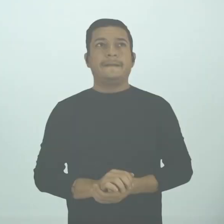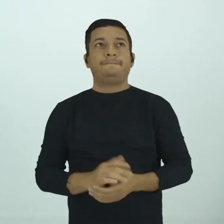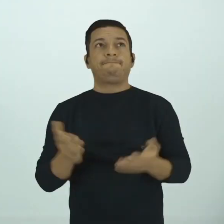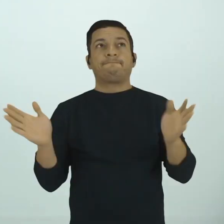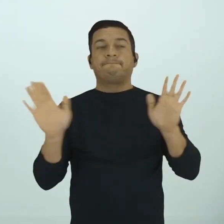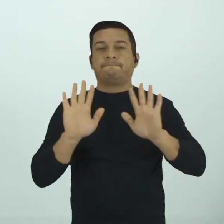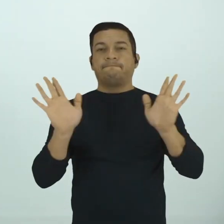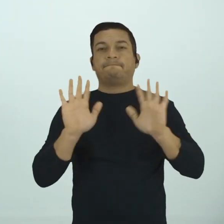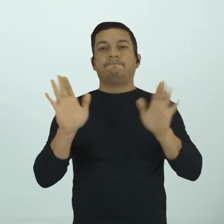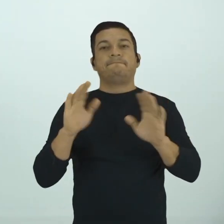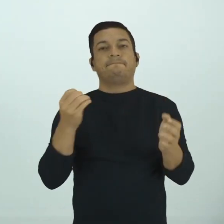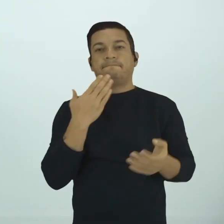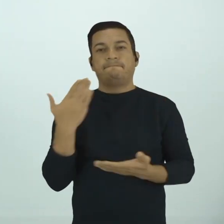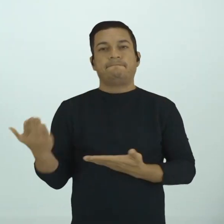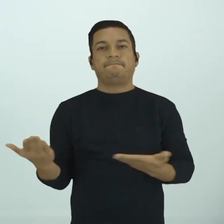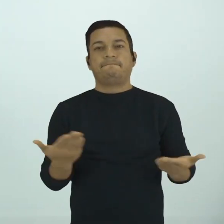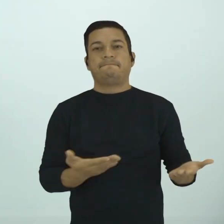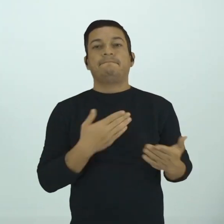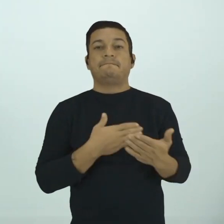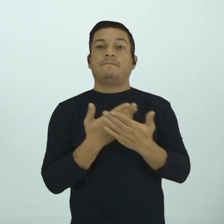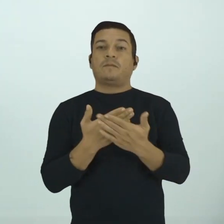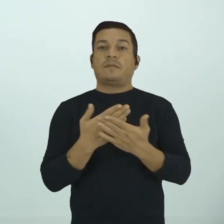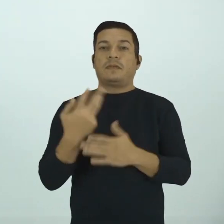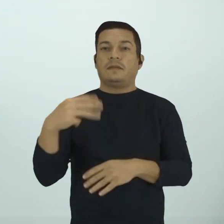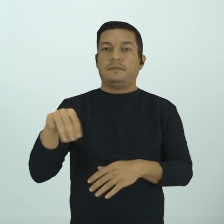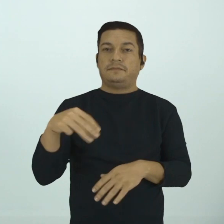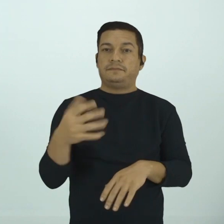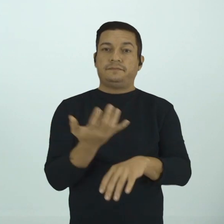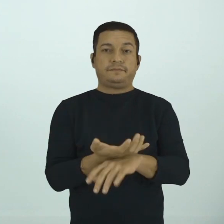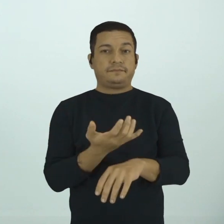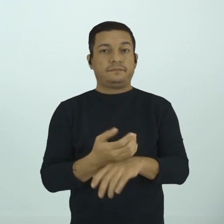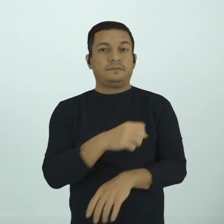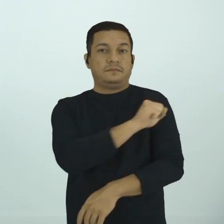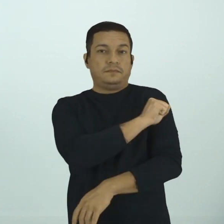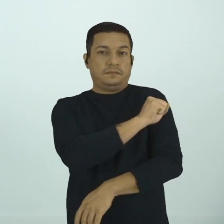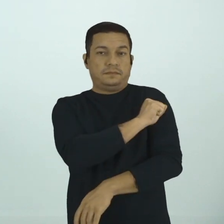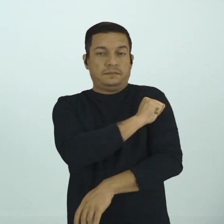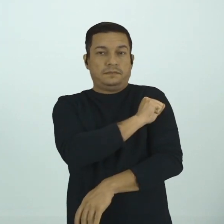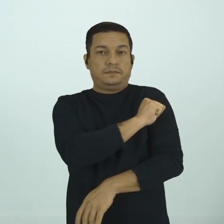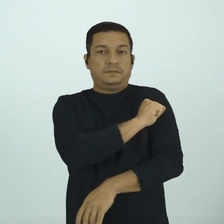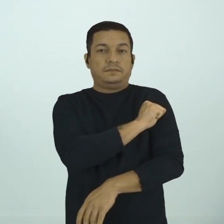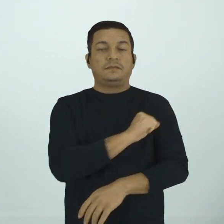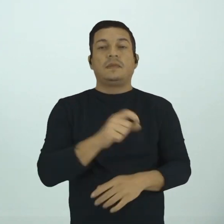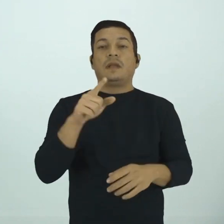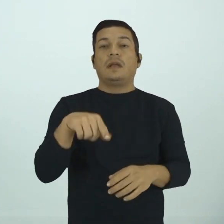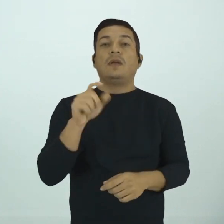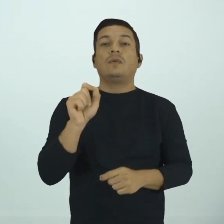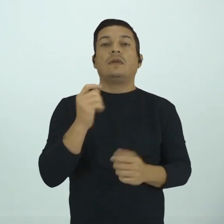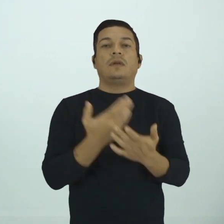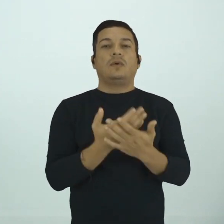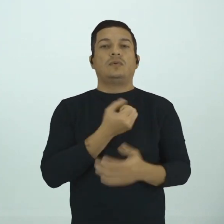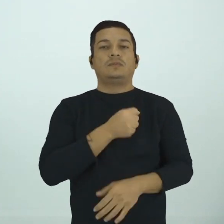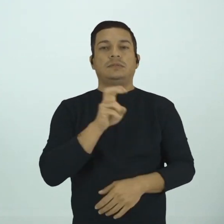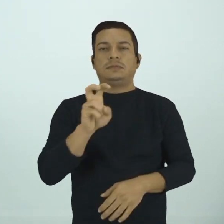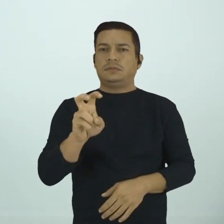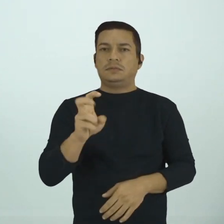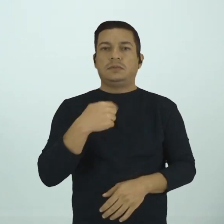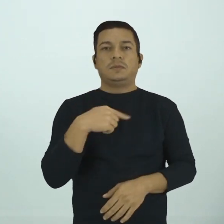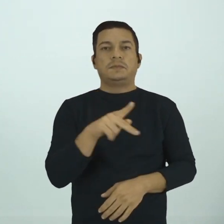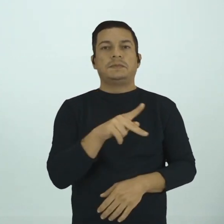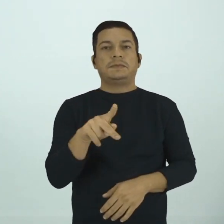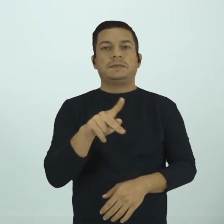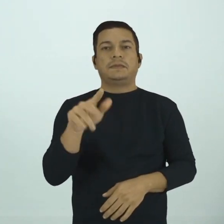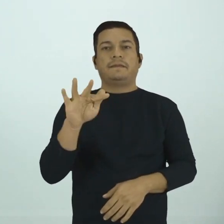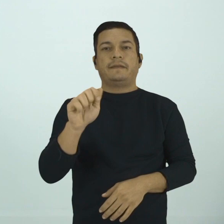Oi, gente! Sejam bem-vindos a mais uma aula de matemática do 8º ano. Essa é a nossa aula de número 5, eu sou a